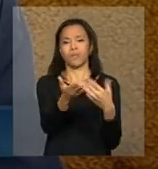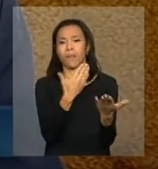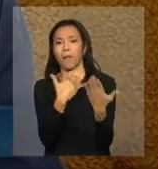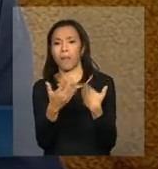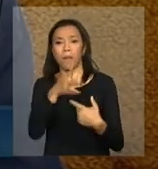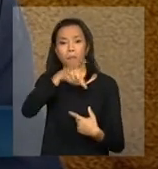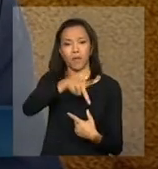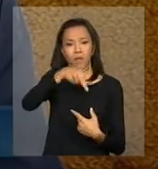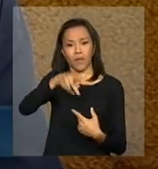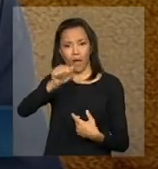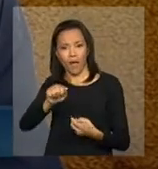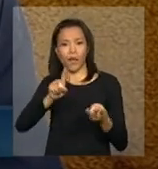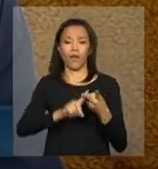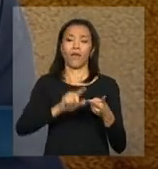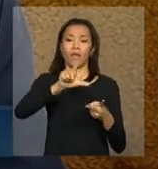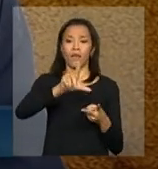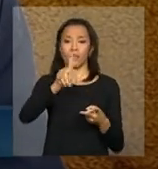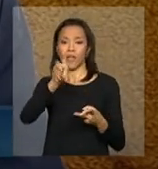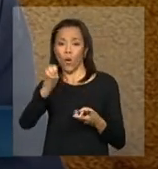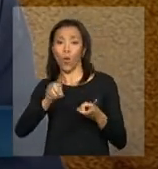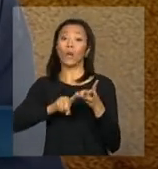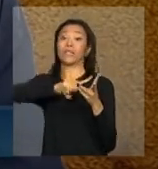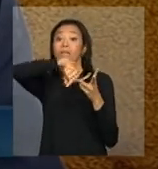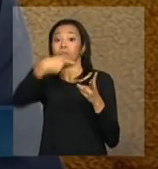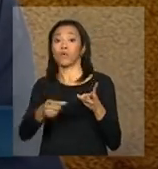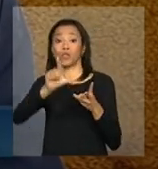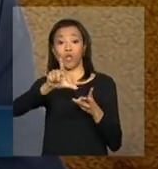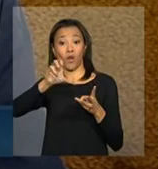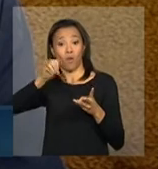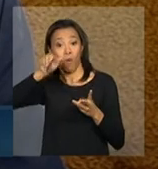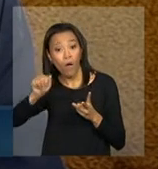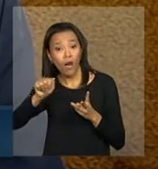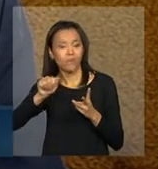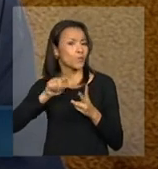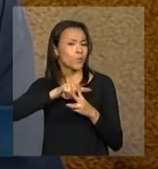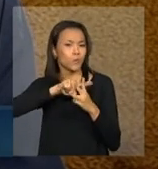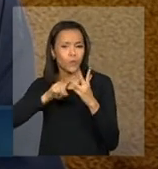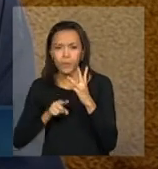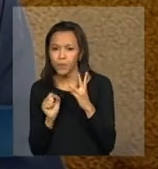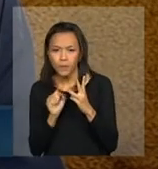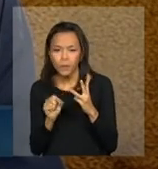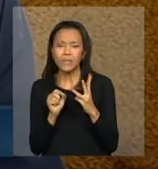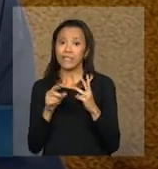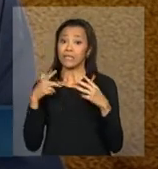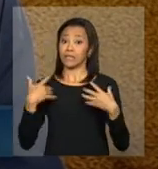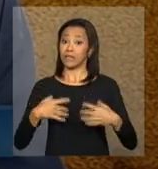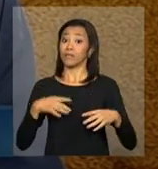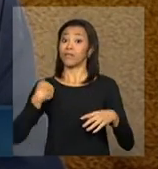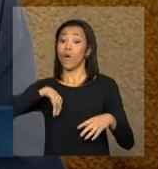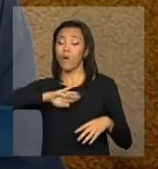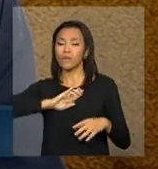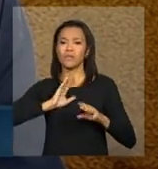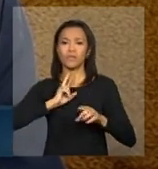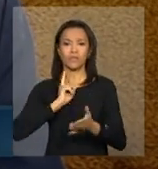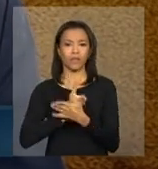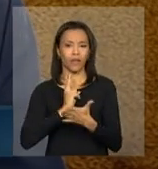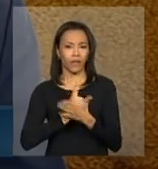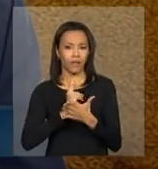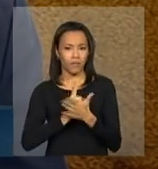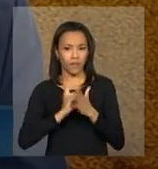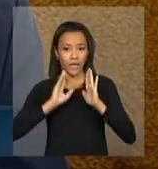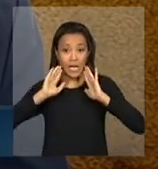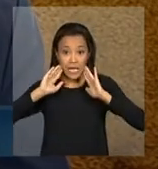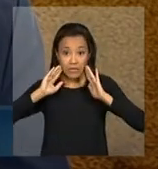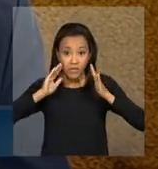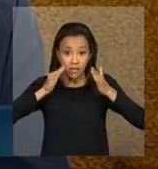passando pela LDO e agora pela LOA, a gente sempre prima pela resposta específica às propostas que